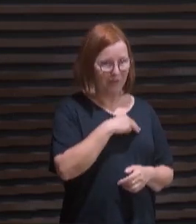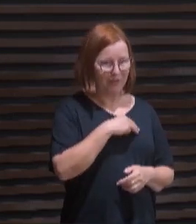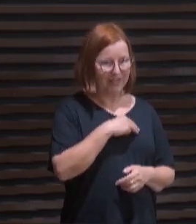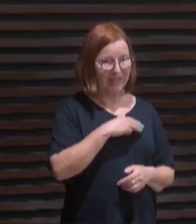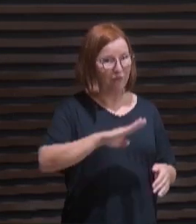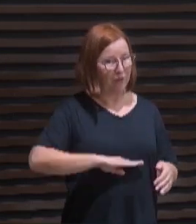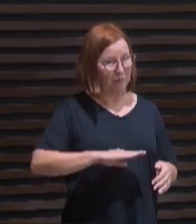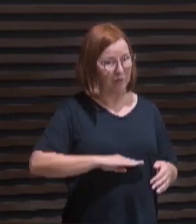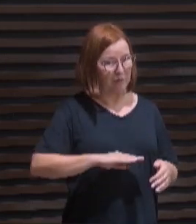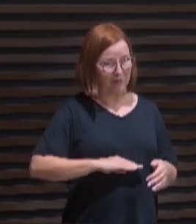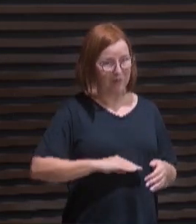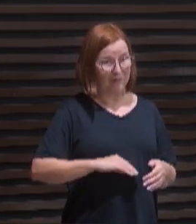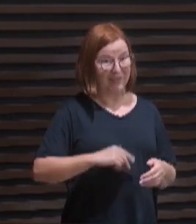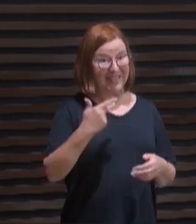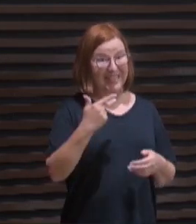disse: Deus,